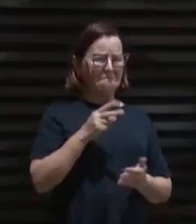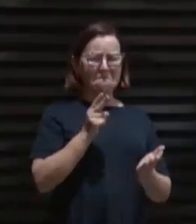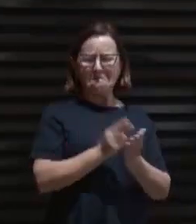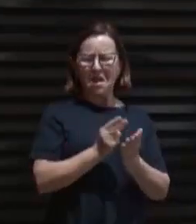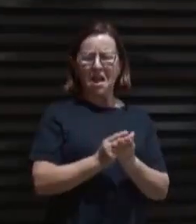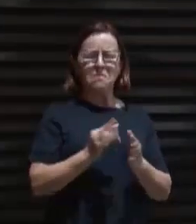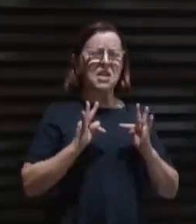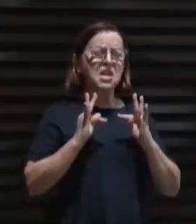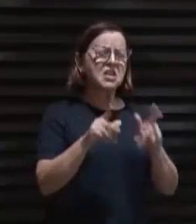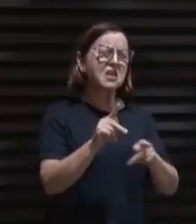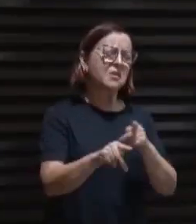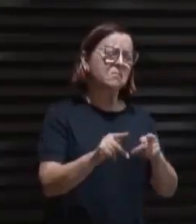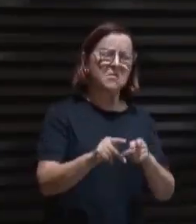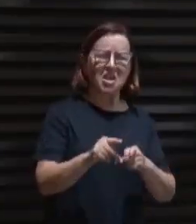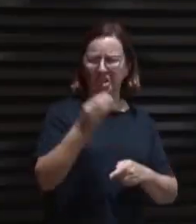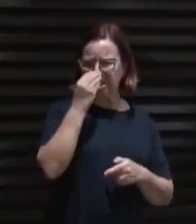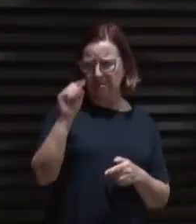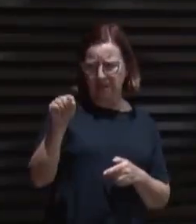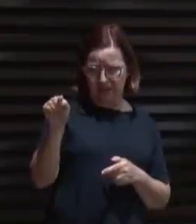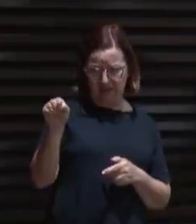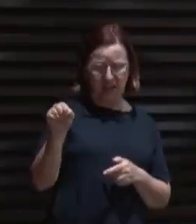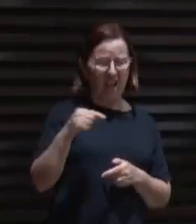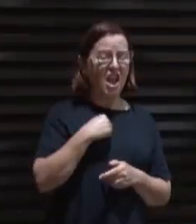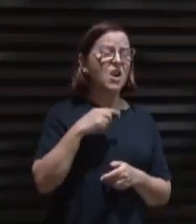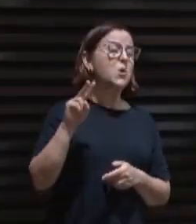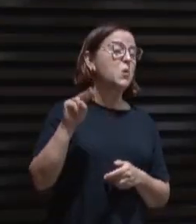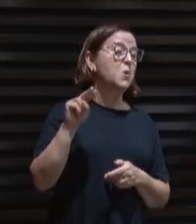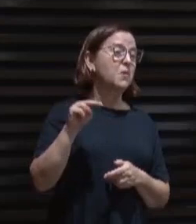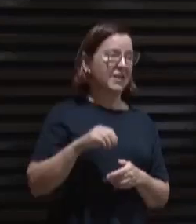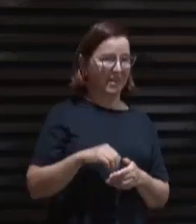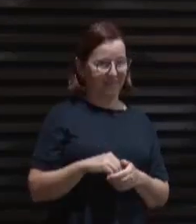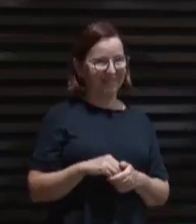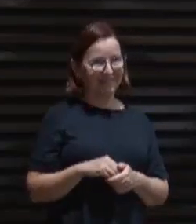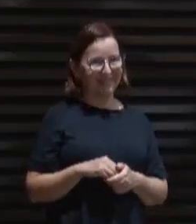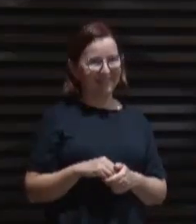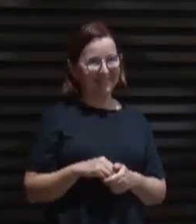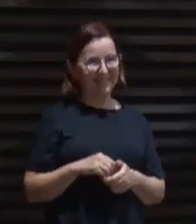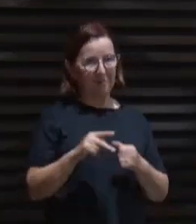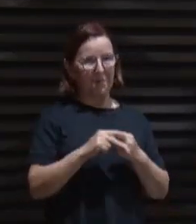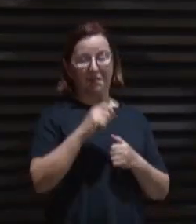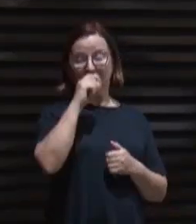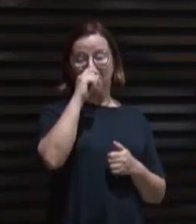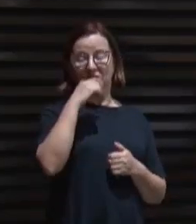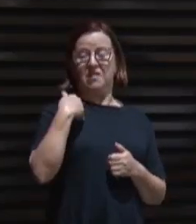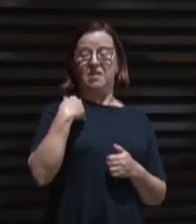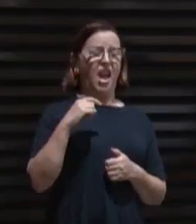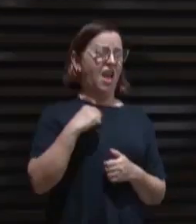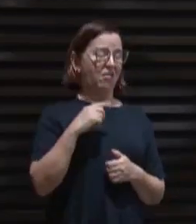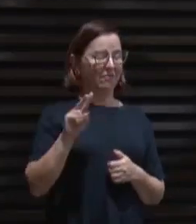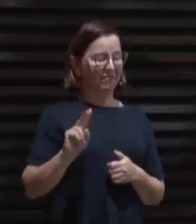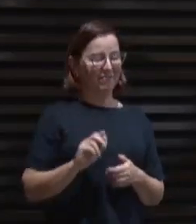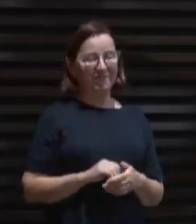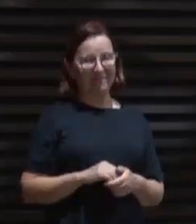neguem, eu jamais te negarei. Vamos olhar um pouquinho mais o versículo seguinte.